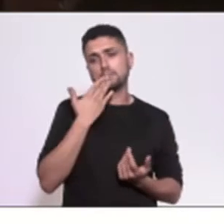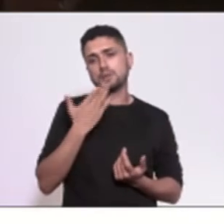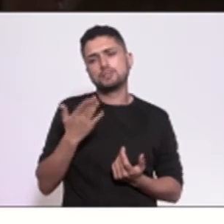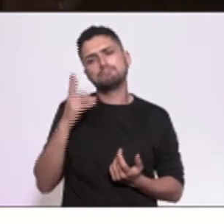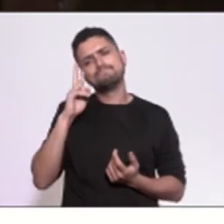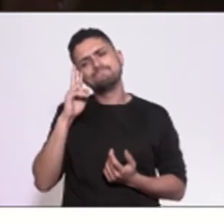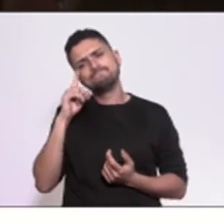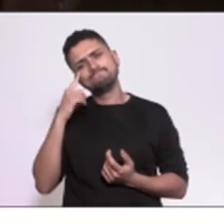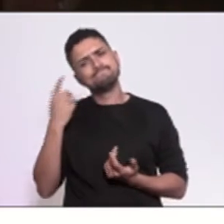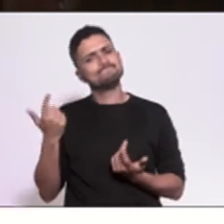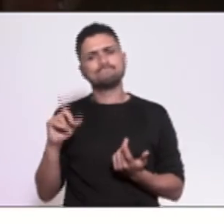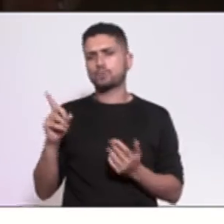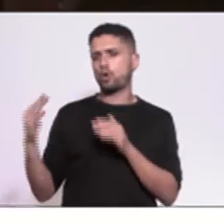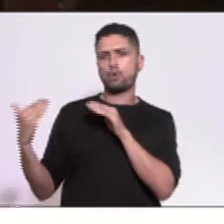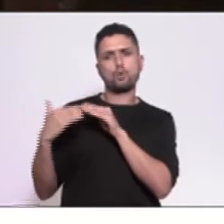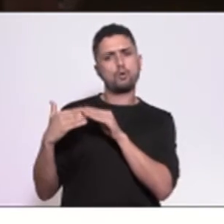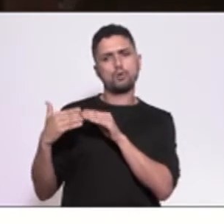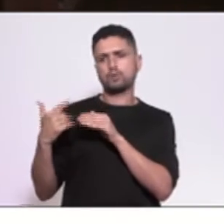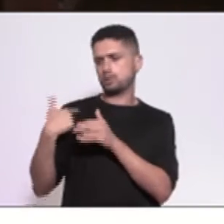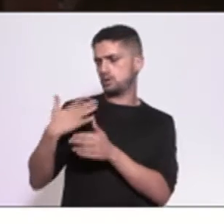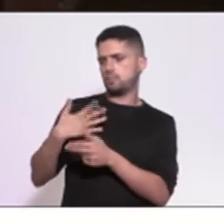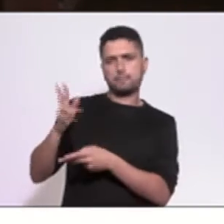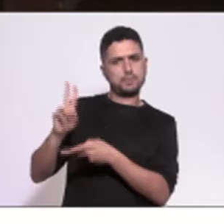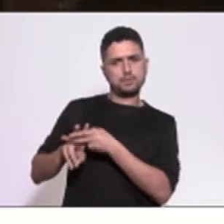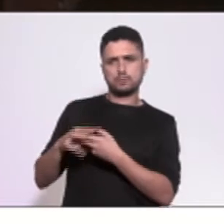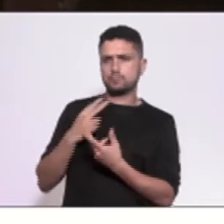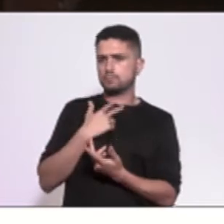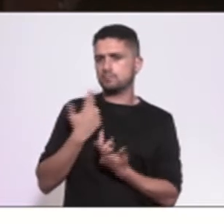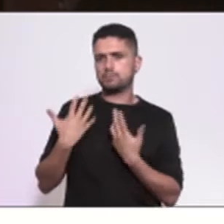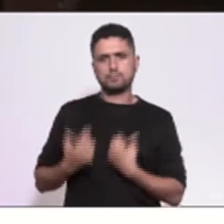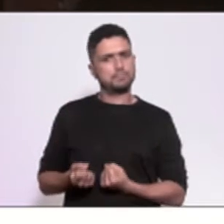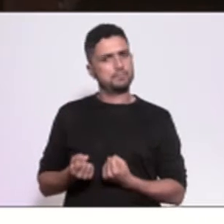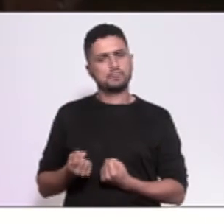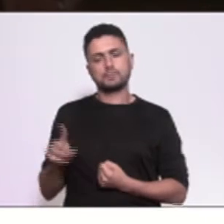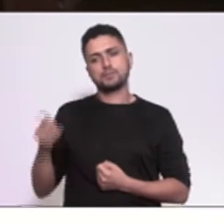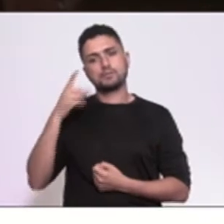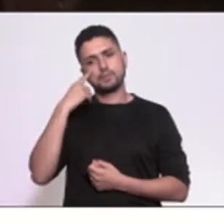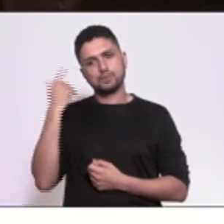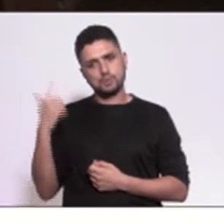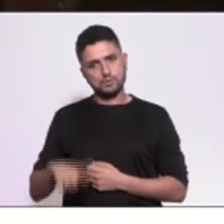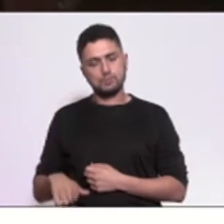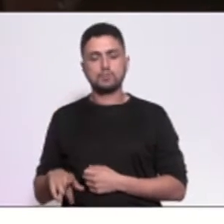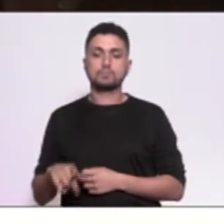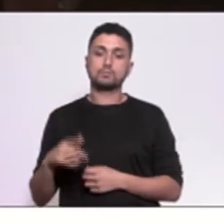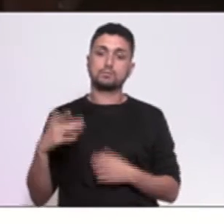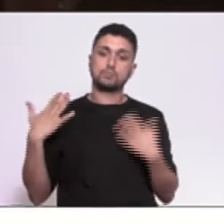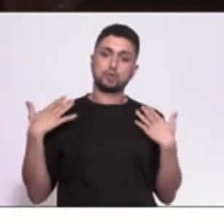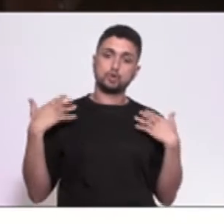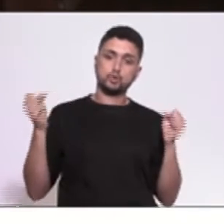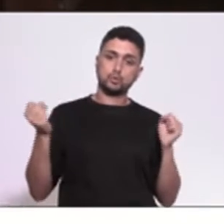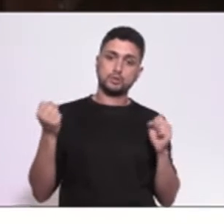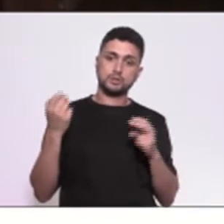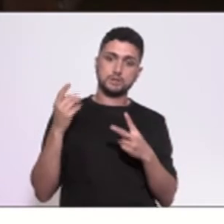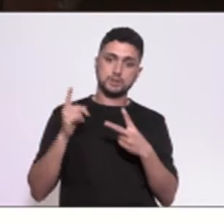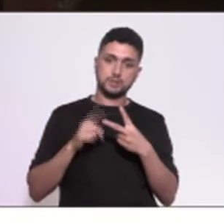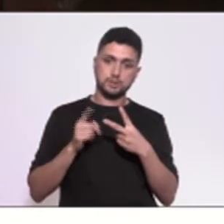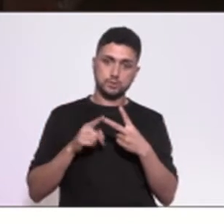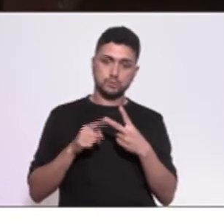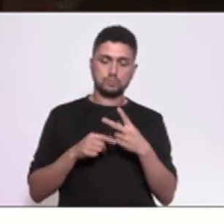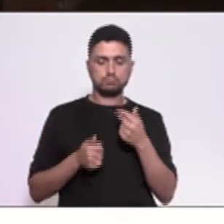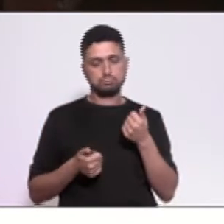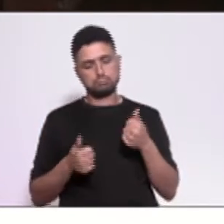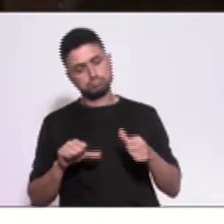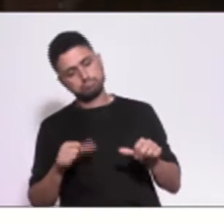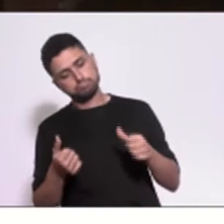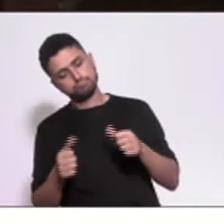revisto o julgamento, tendo por base alguma prova a ser considerada. A sentença ou a declaração de inocência